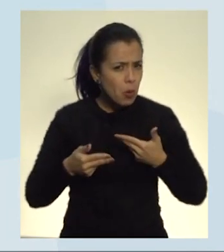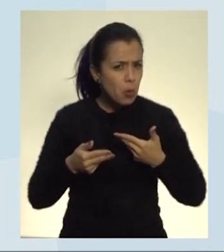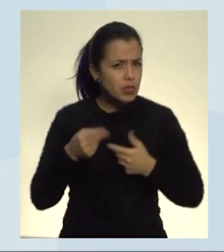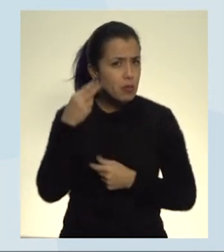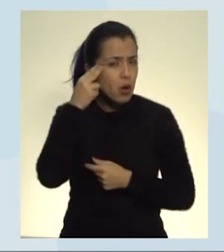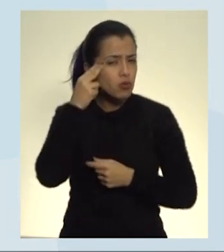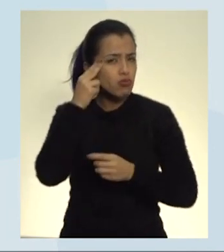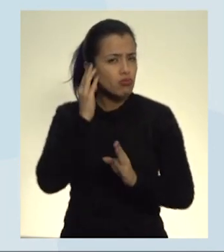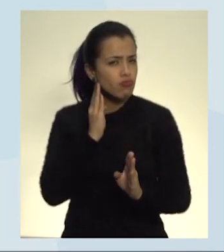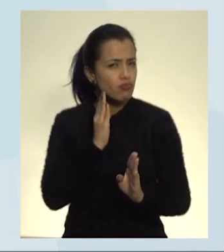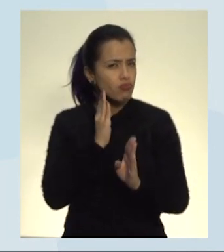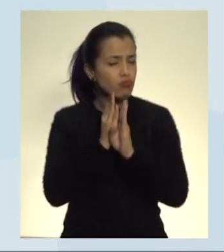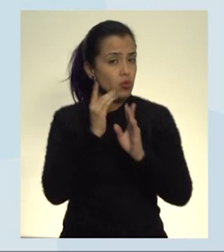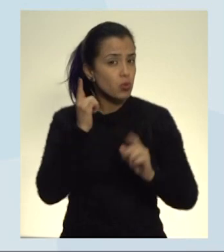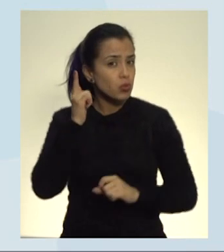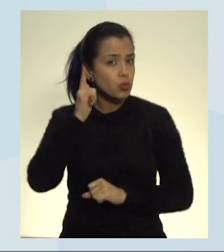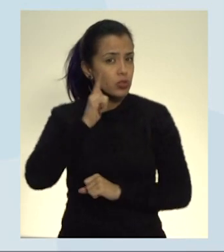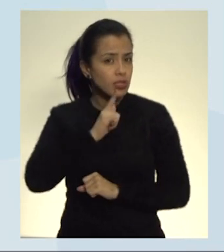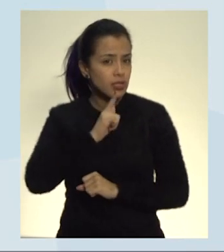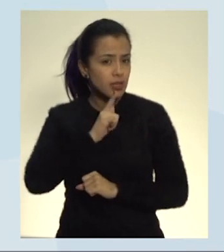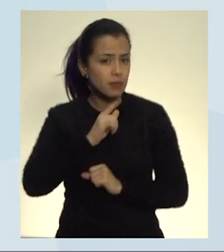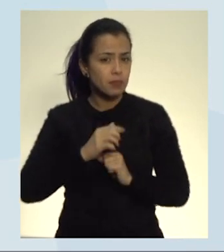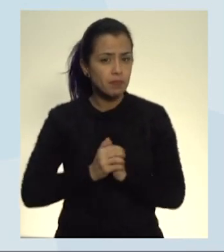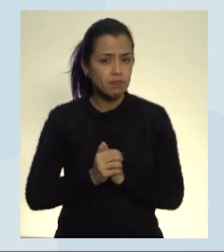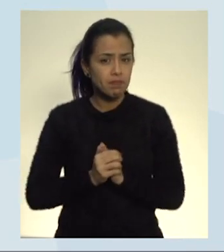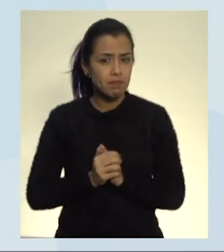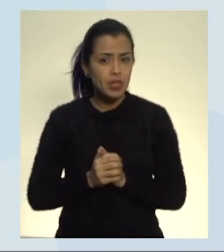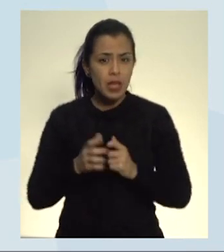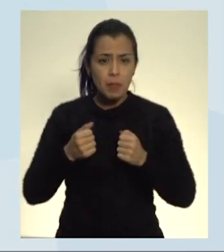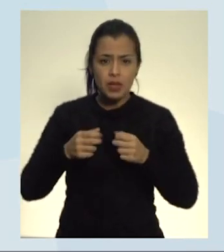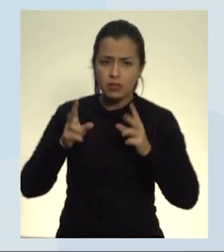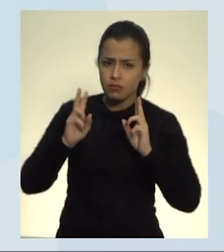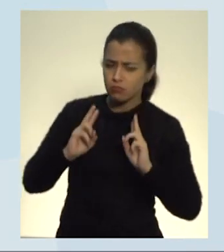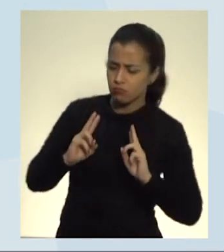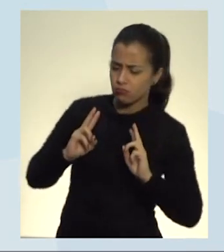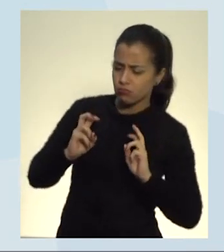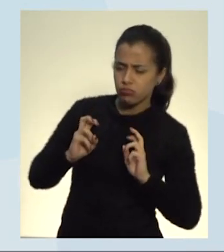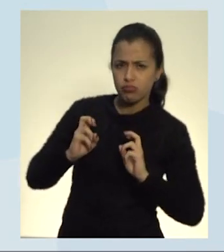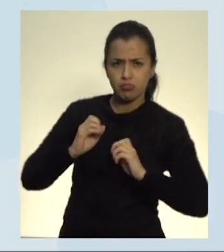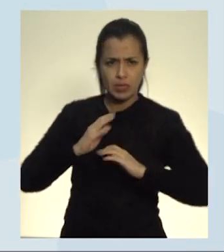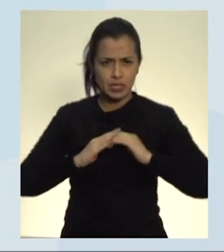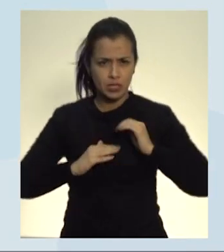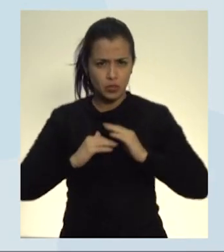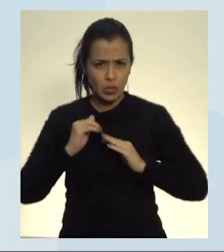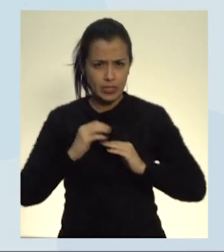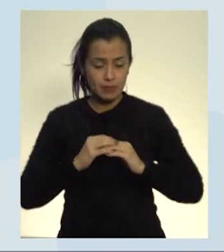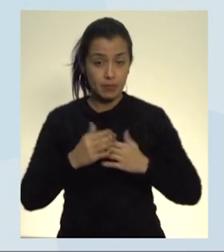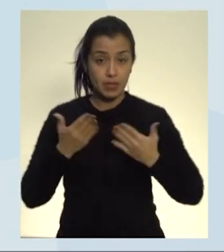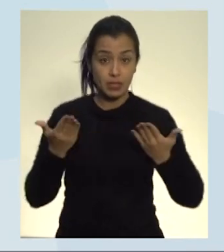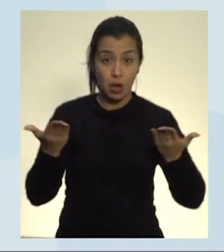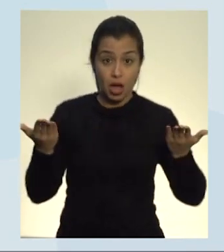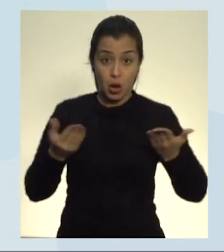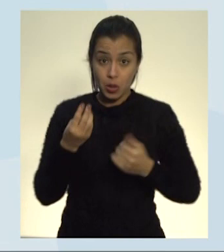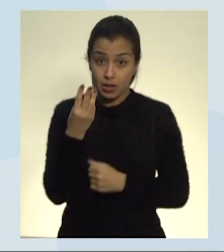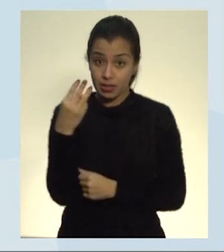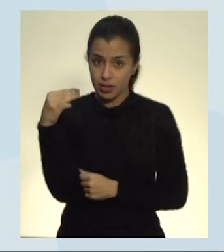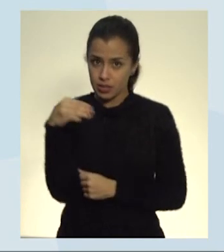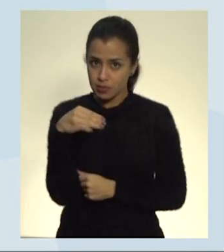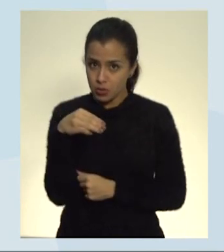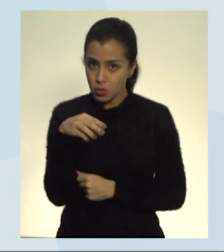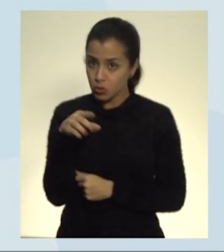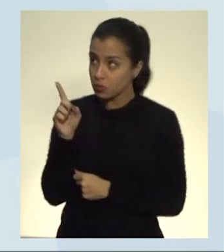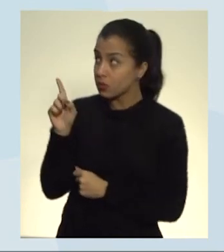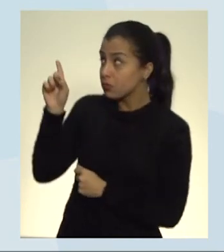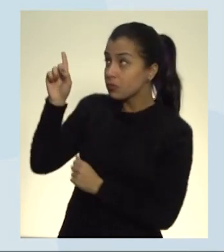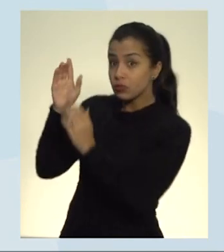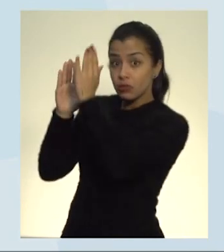as ações? Quais? Preciso rever minhas ações? Então, eu vou deixar 3 minutos na tela, vocês copiem